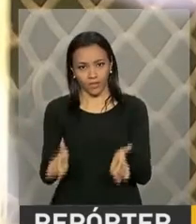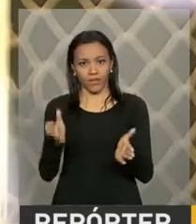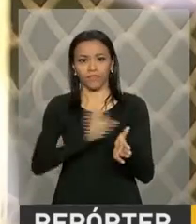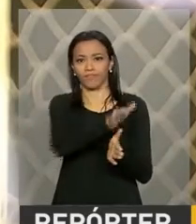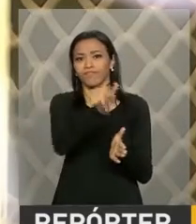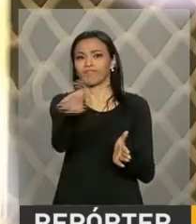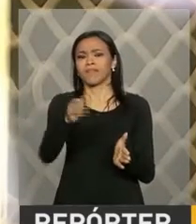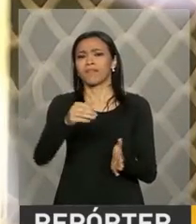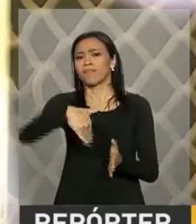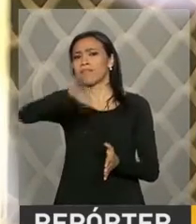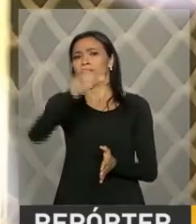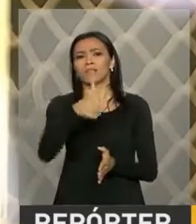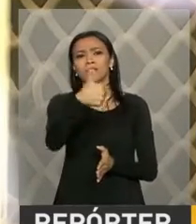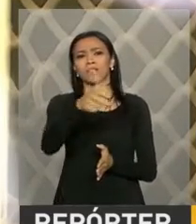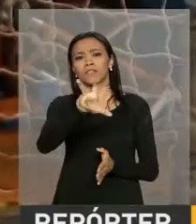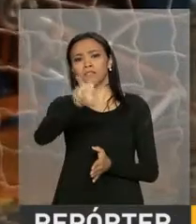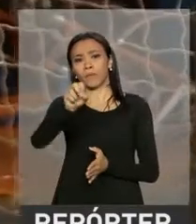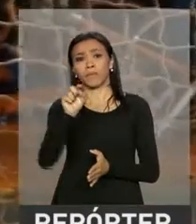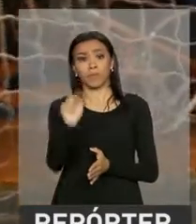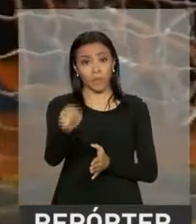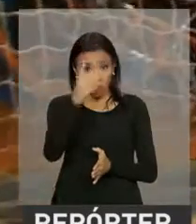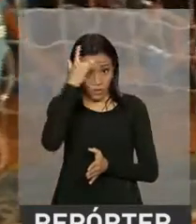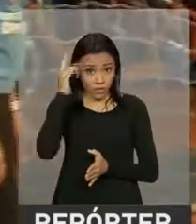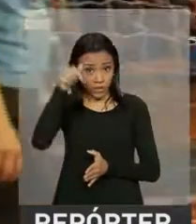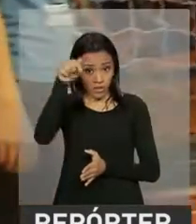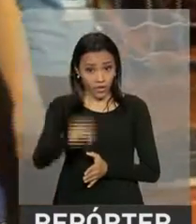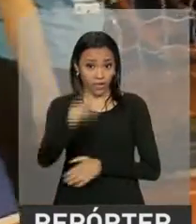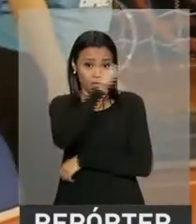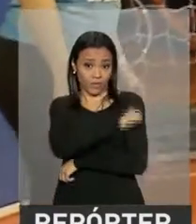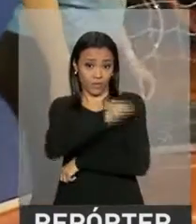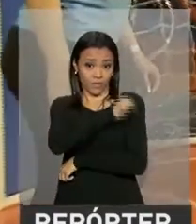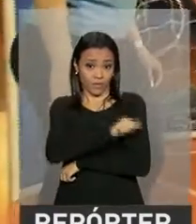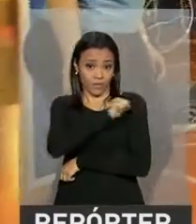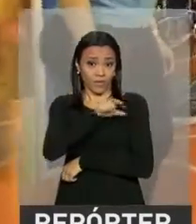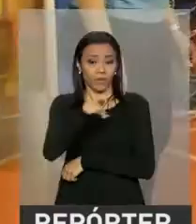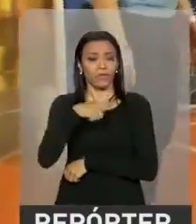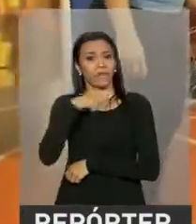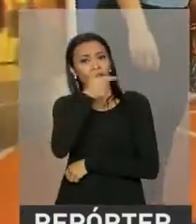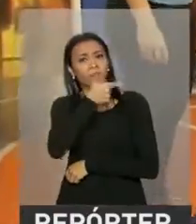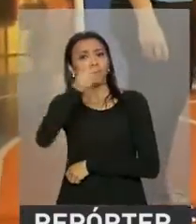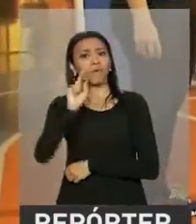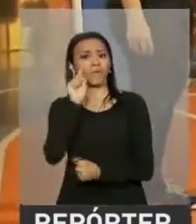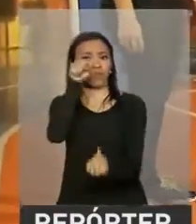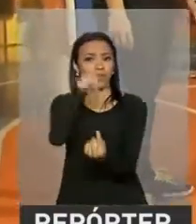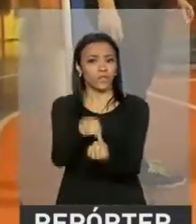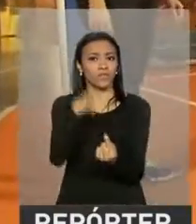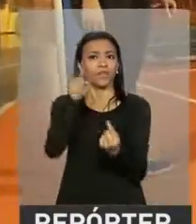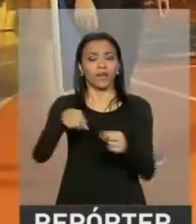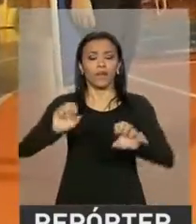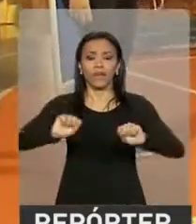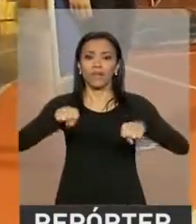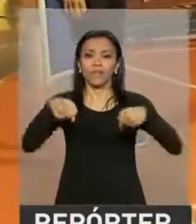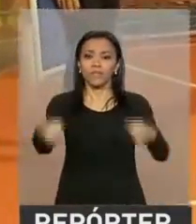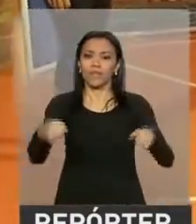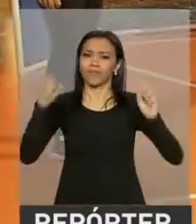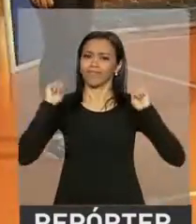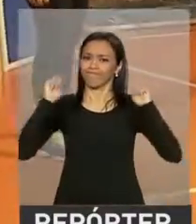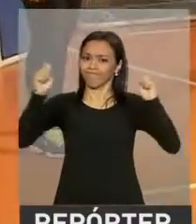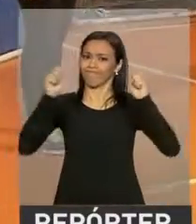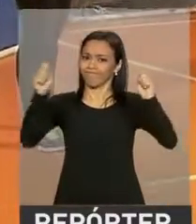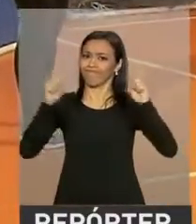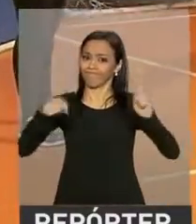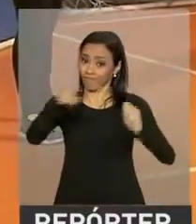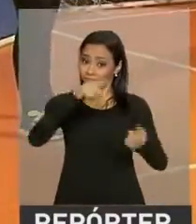de 150 mil pessoas. E aqui no Rio de Janeiro ele ainda tem um outro objetivo: reforçar a torcida pelos